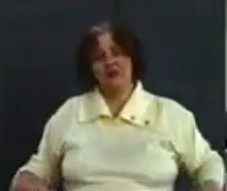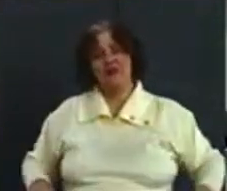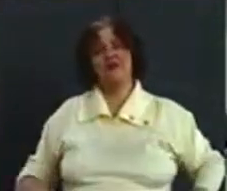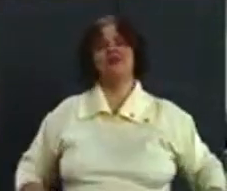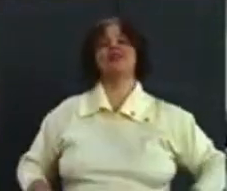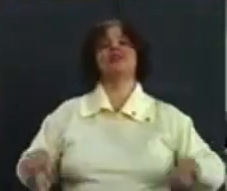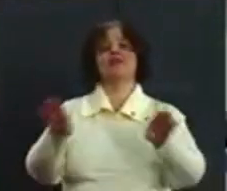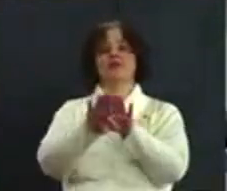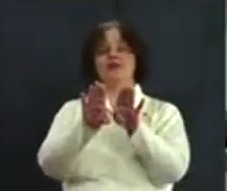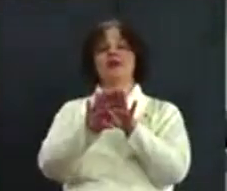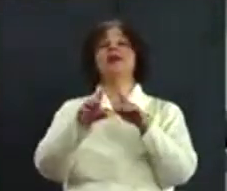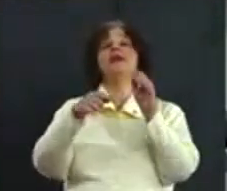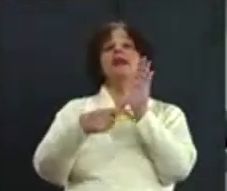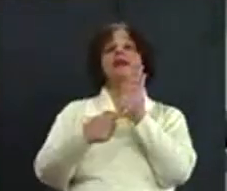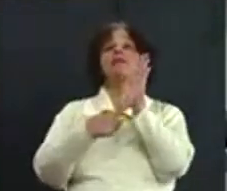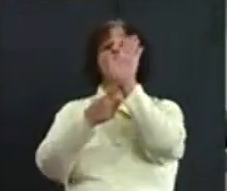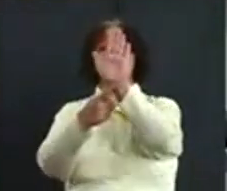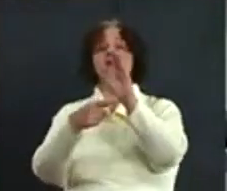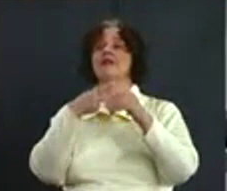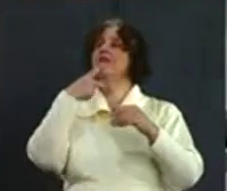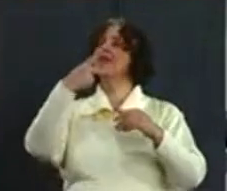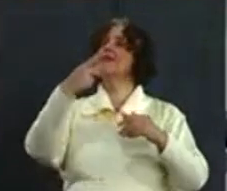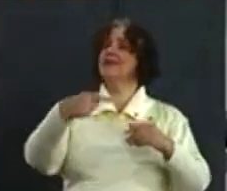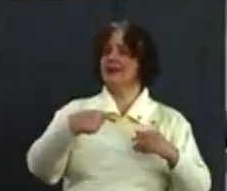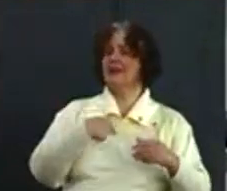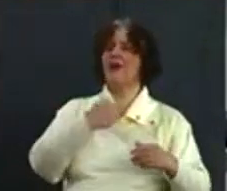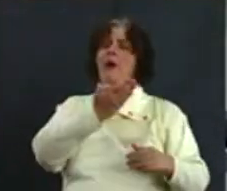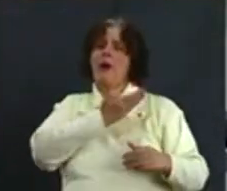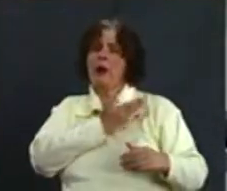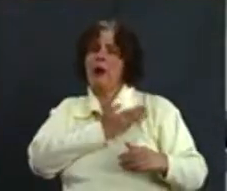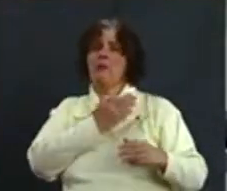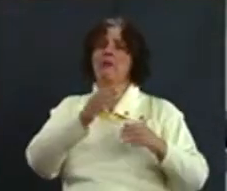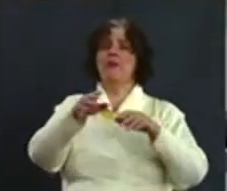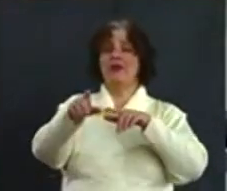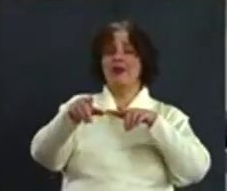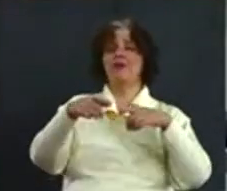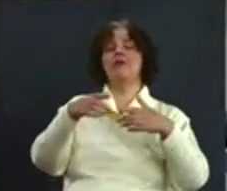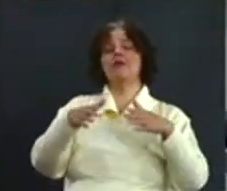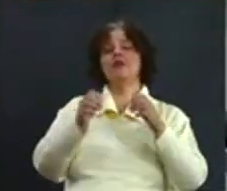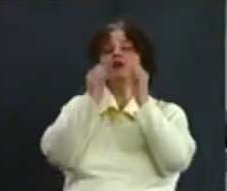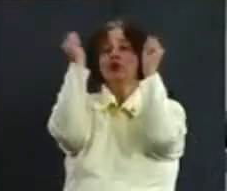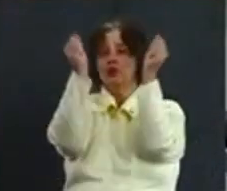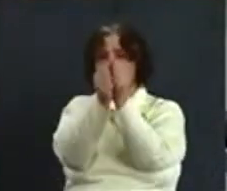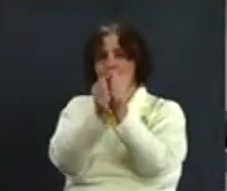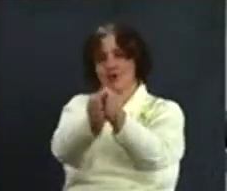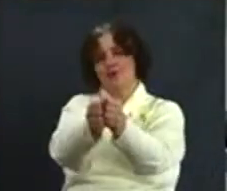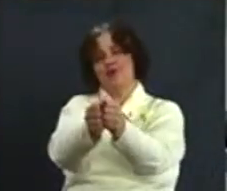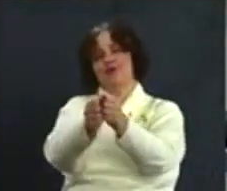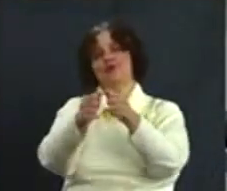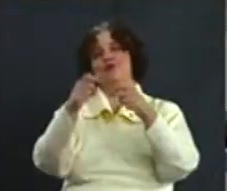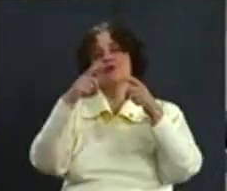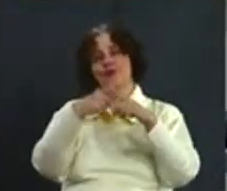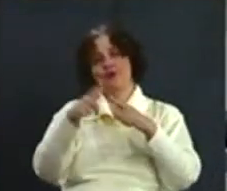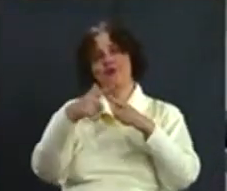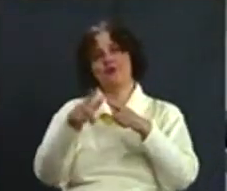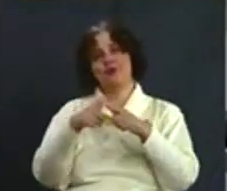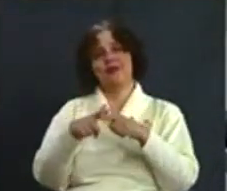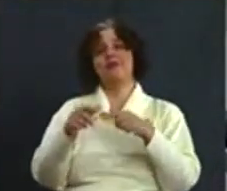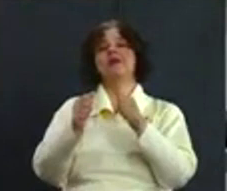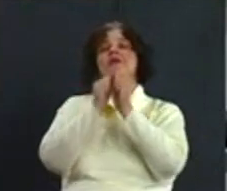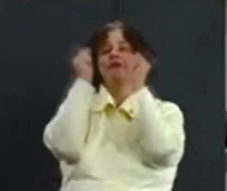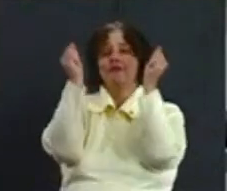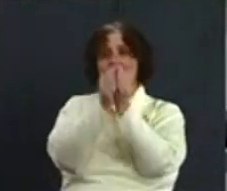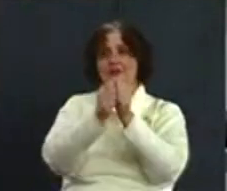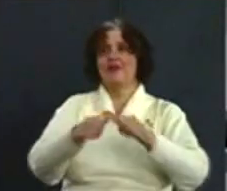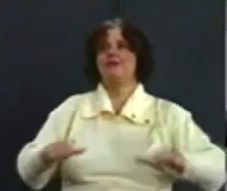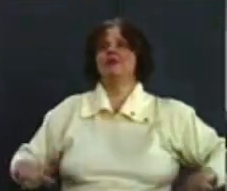que é nosso irmão, que é nosso companheiro na tribulação, e ele está firme no Senhor, apesar da circunstância